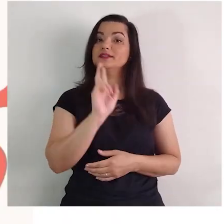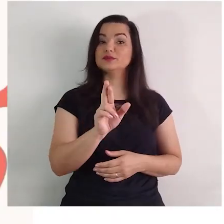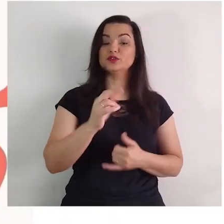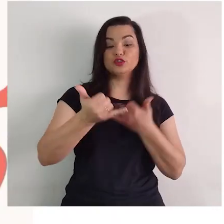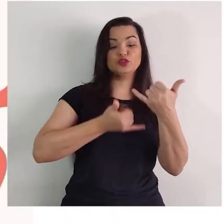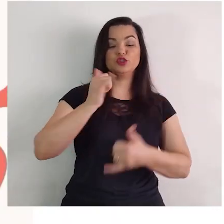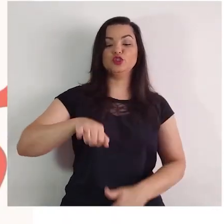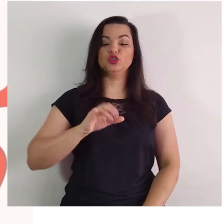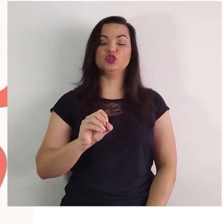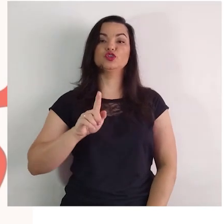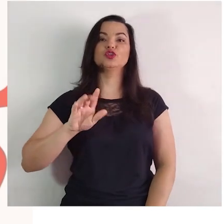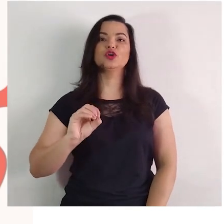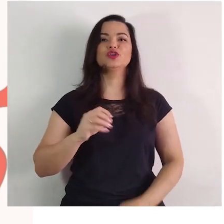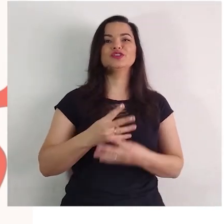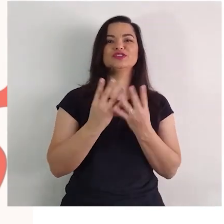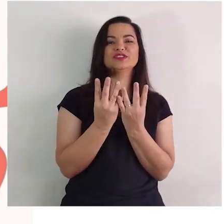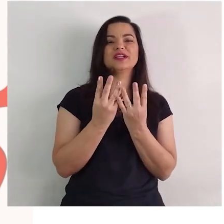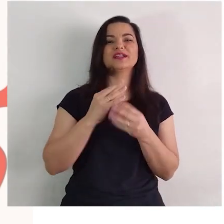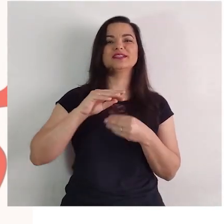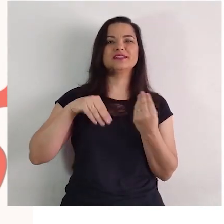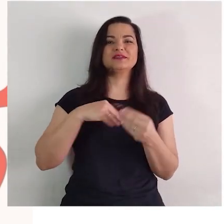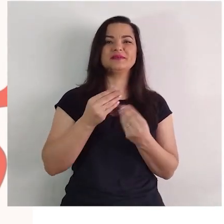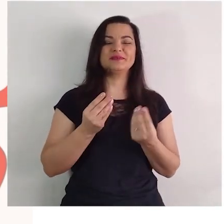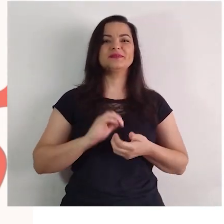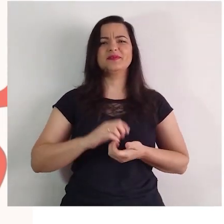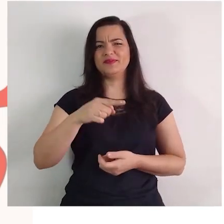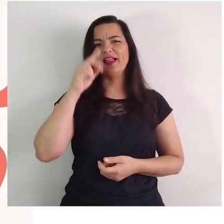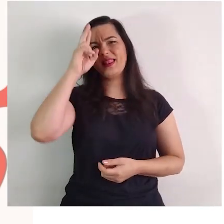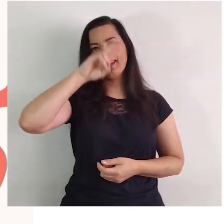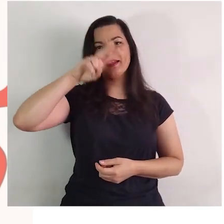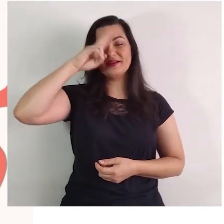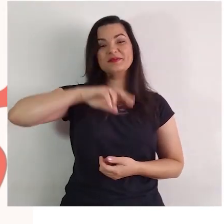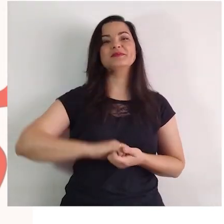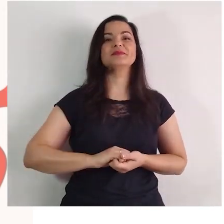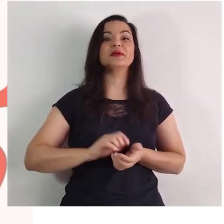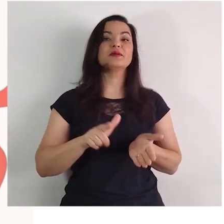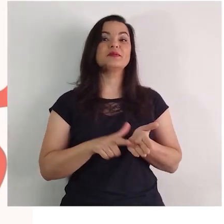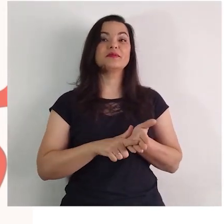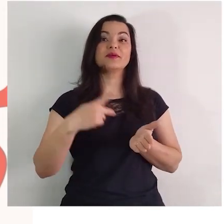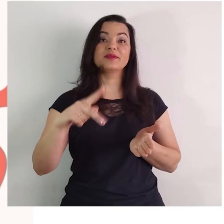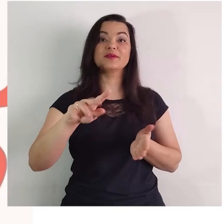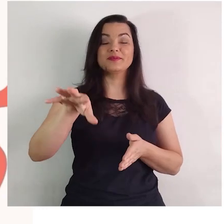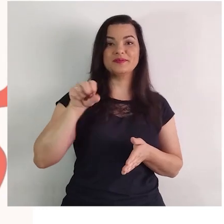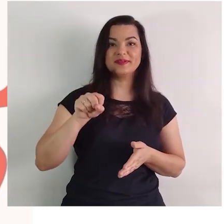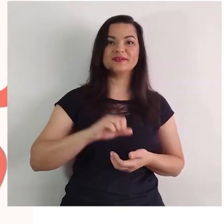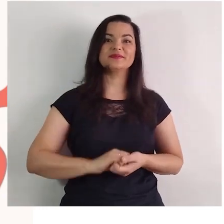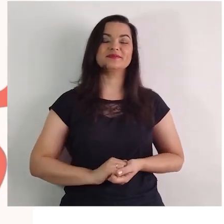nosso jogo das cartas embaralhadas. Você lembra? Pegue seu papel.